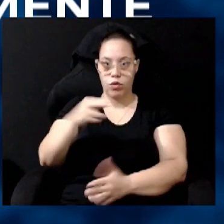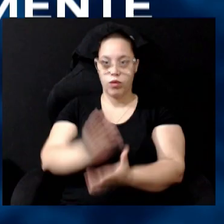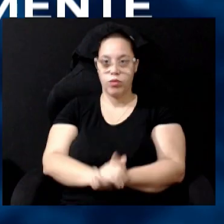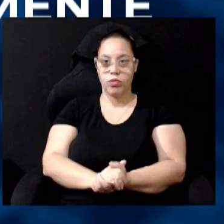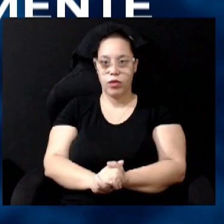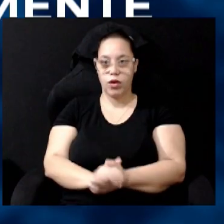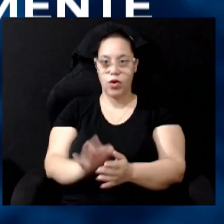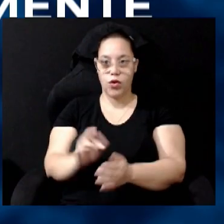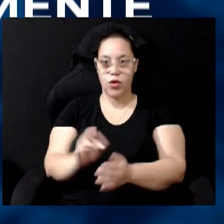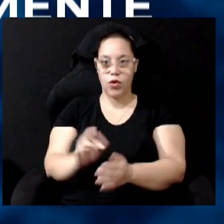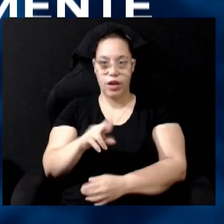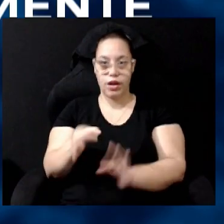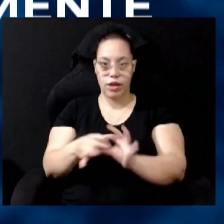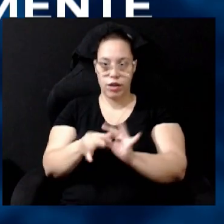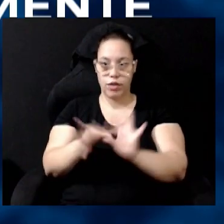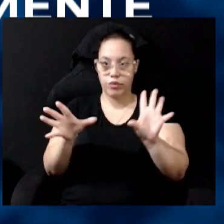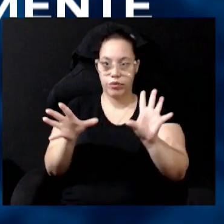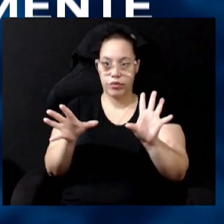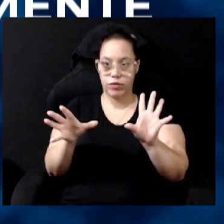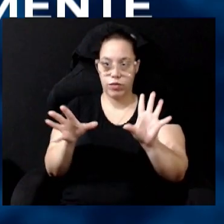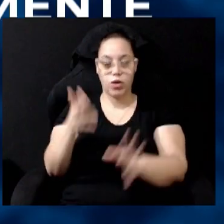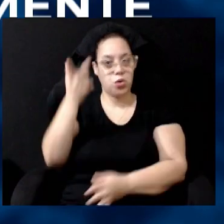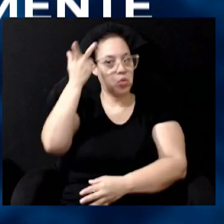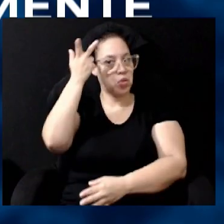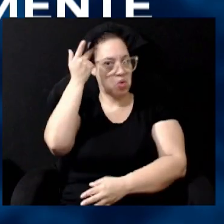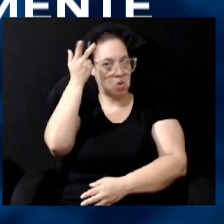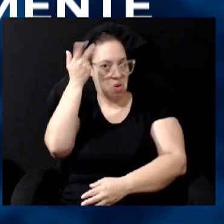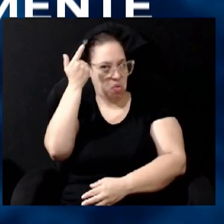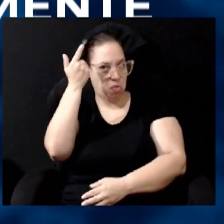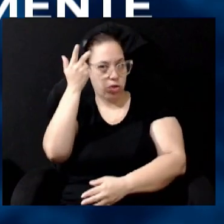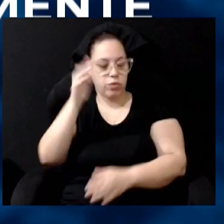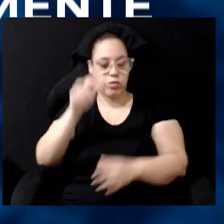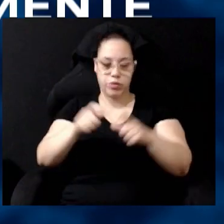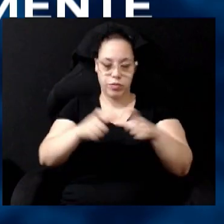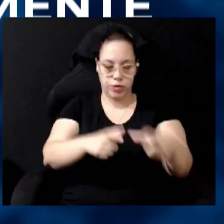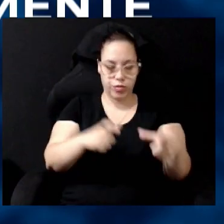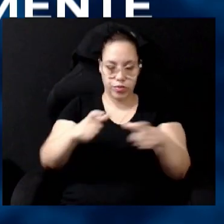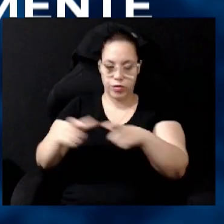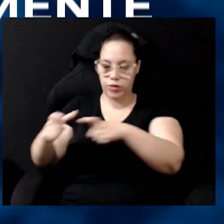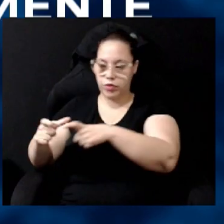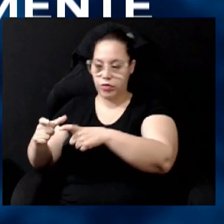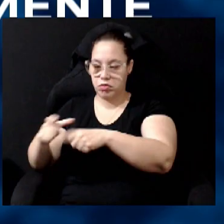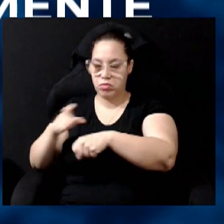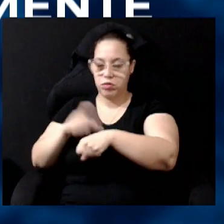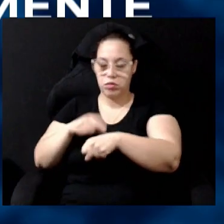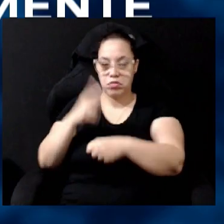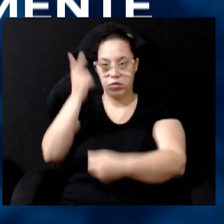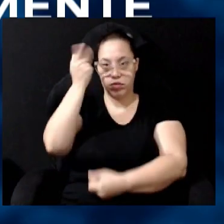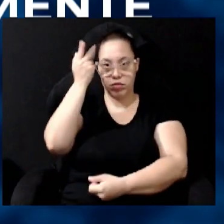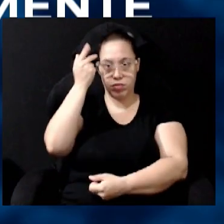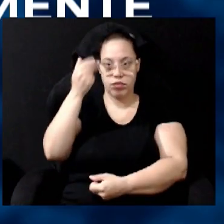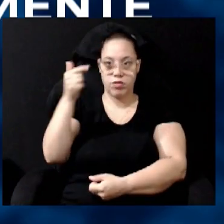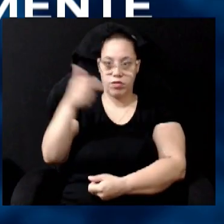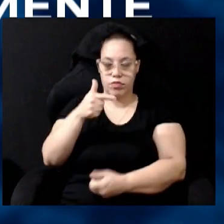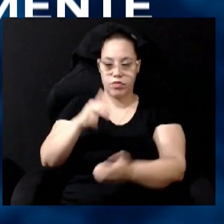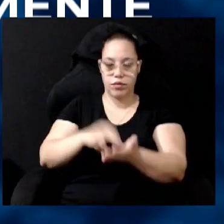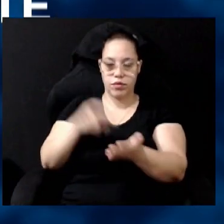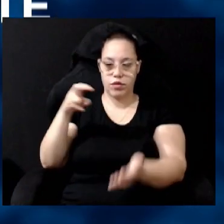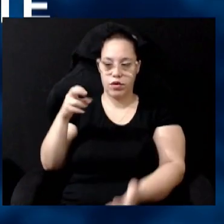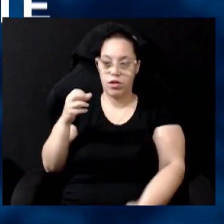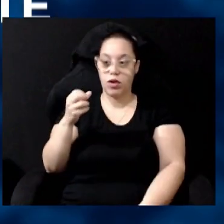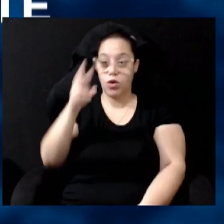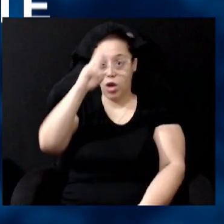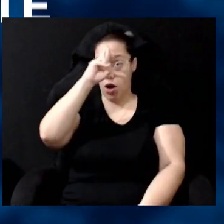livres serão realizadas normalmente nos locais e horários de costume, das 7 horas da manhã ao